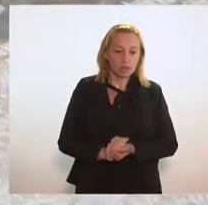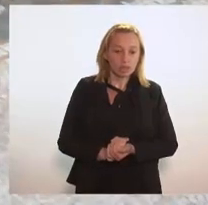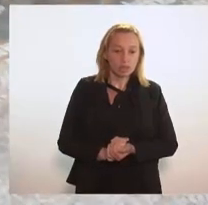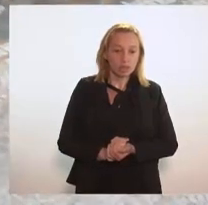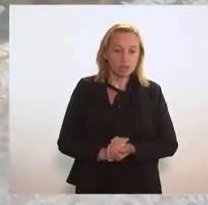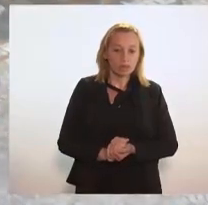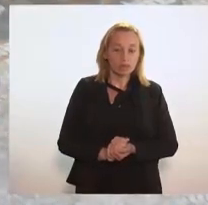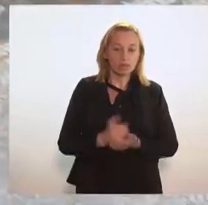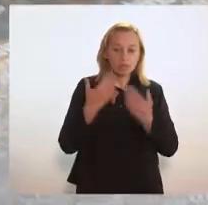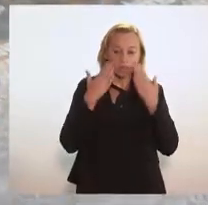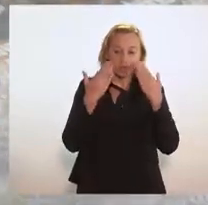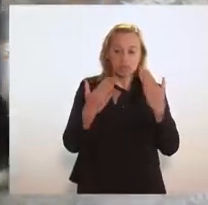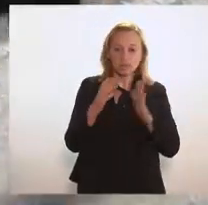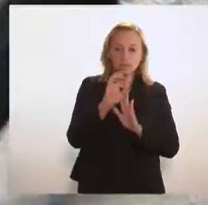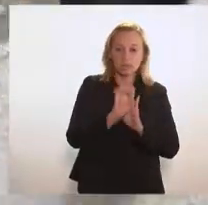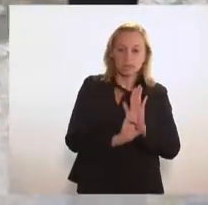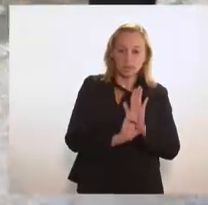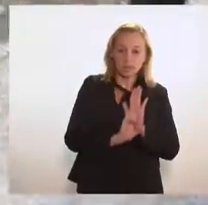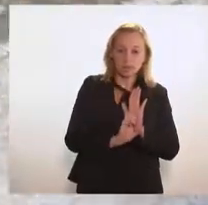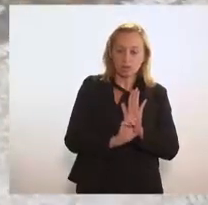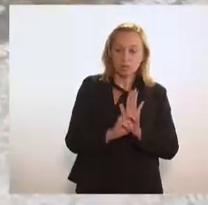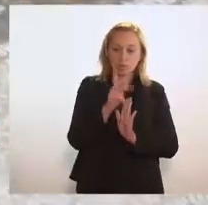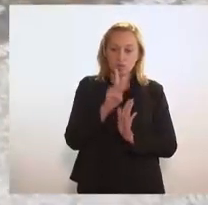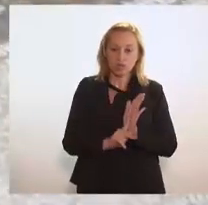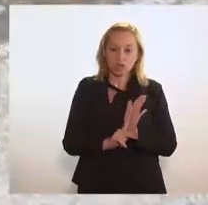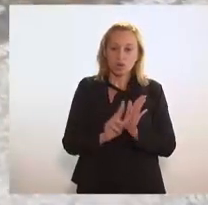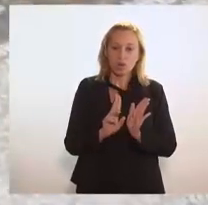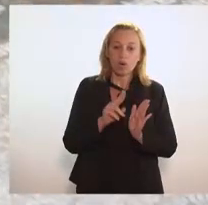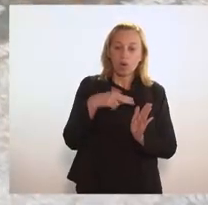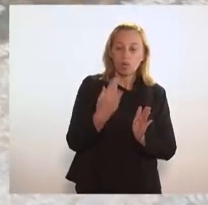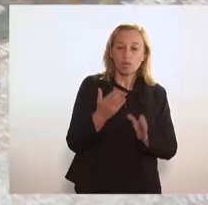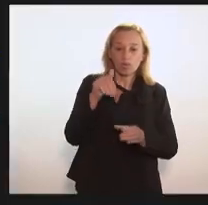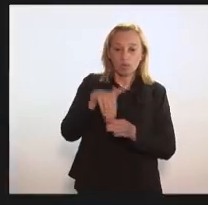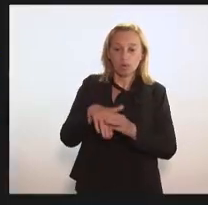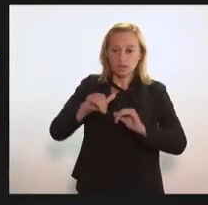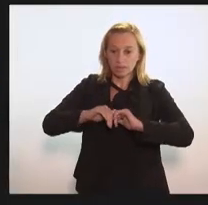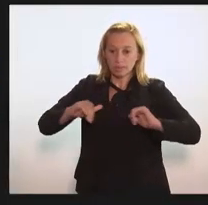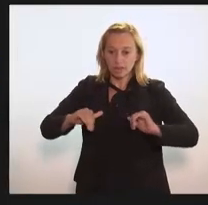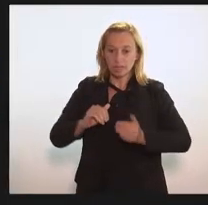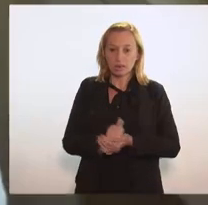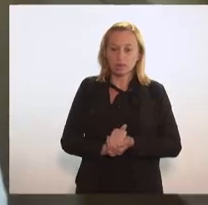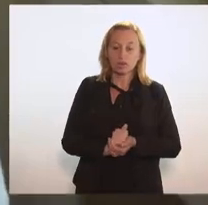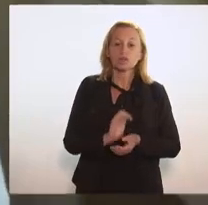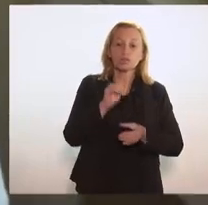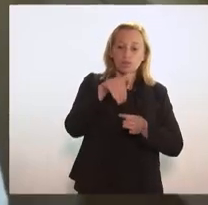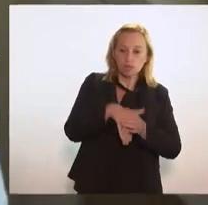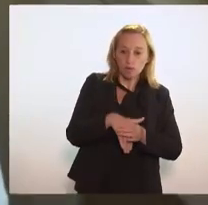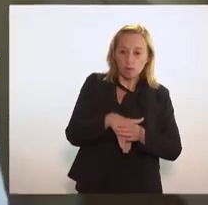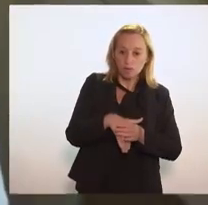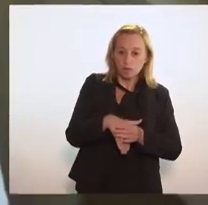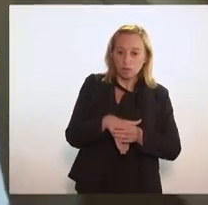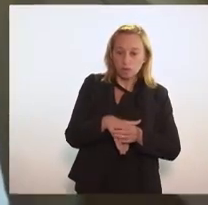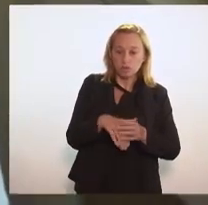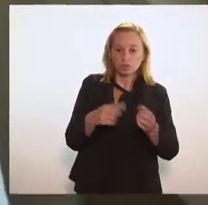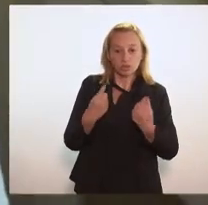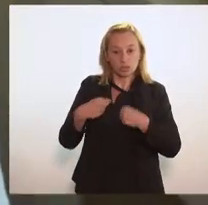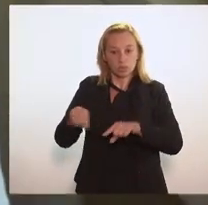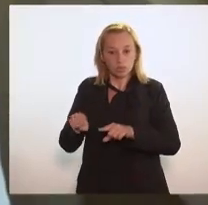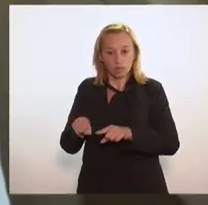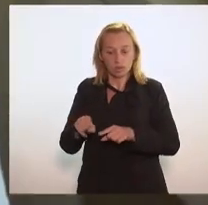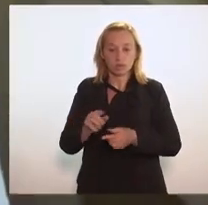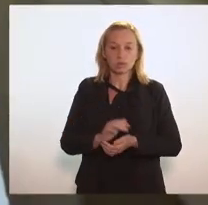tá apresentando as emendas ao projeto ou está fazendo um voto a parte eu estou fazendo voto divergente